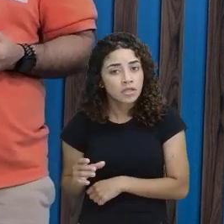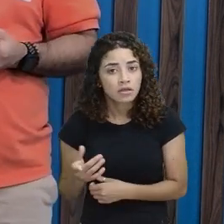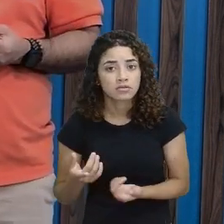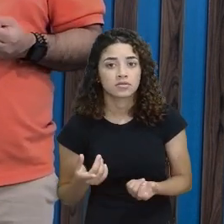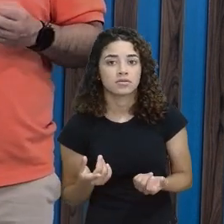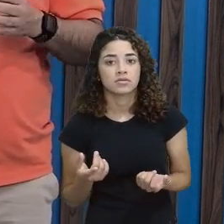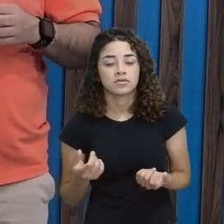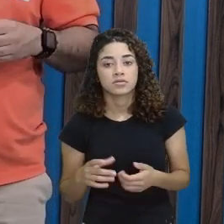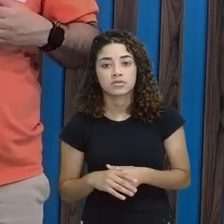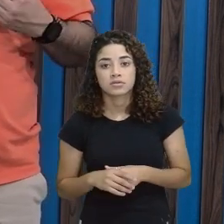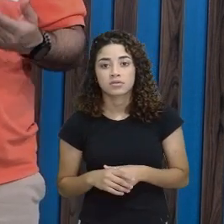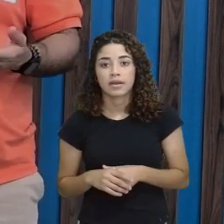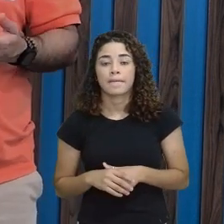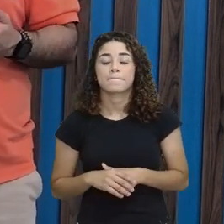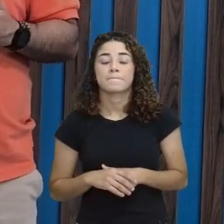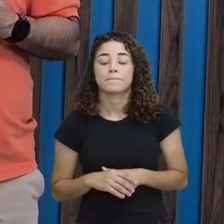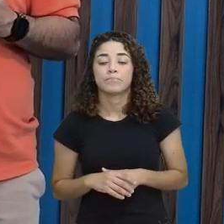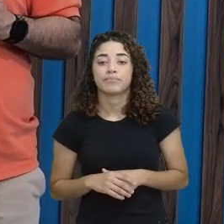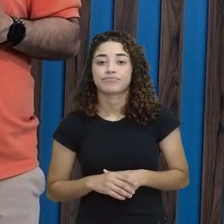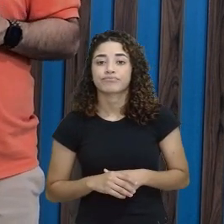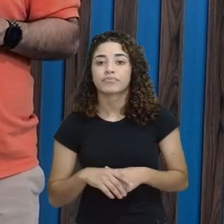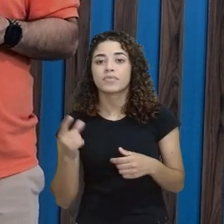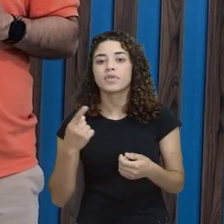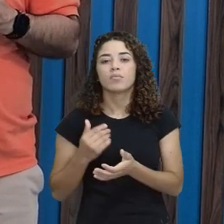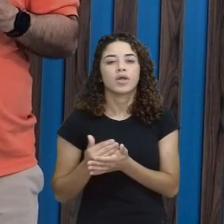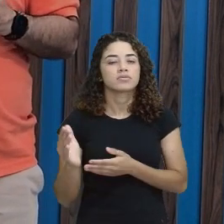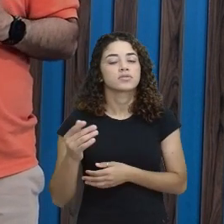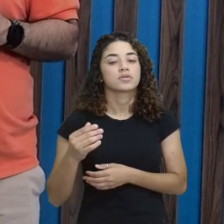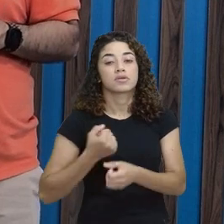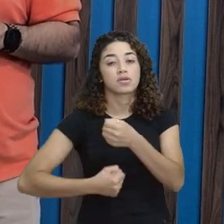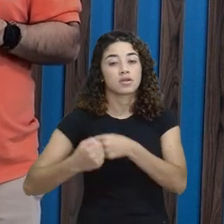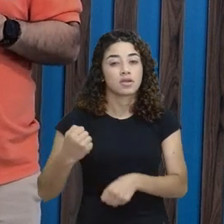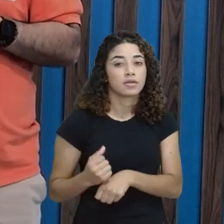foi promulgada em